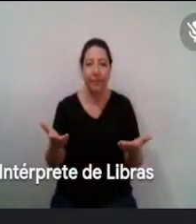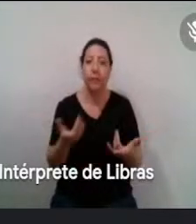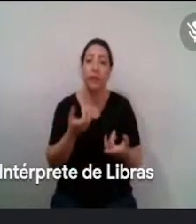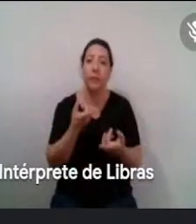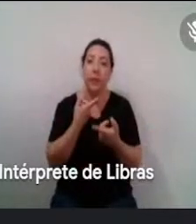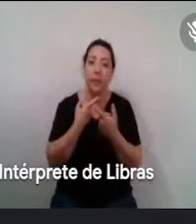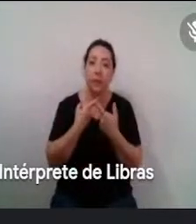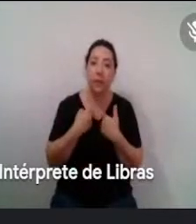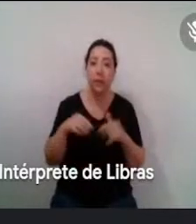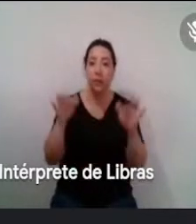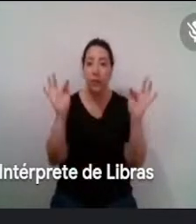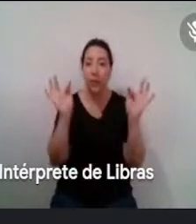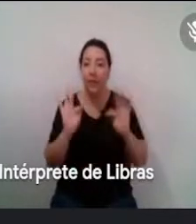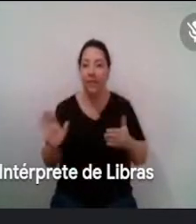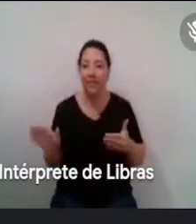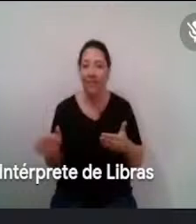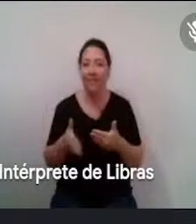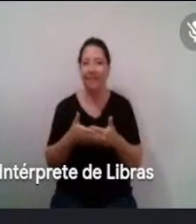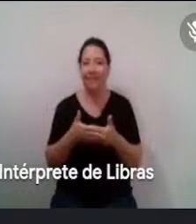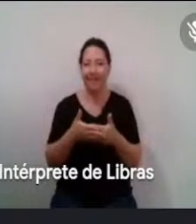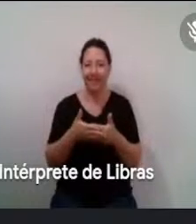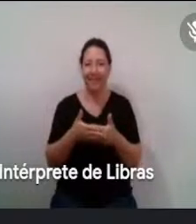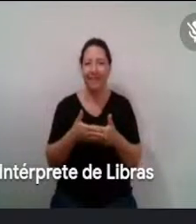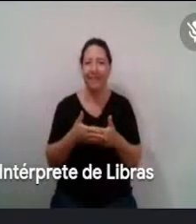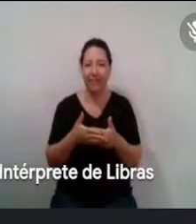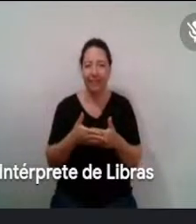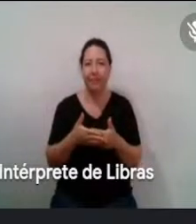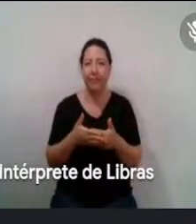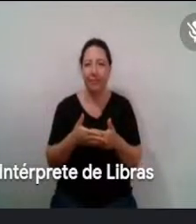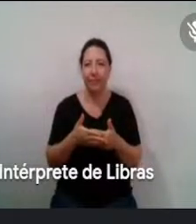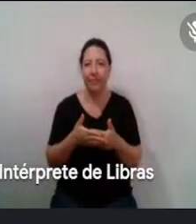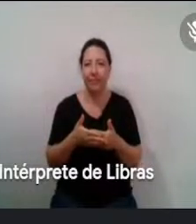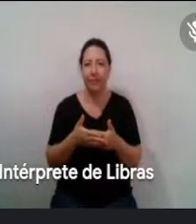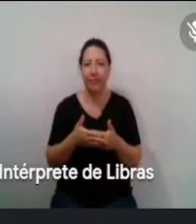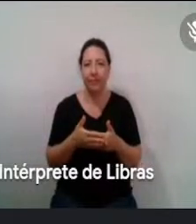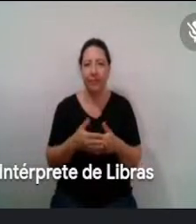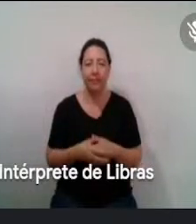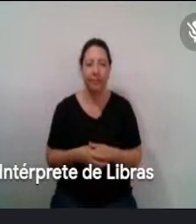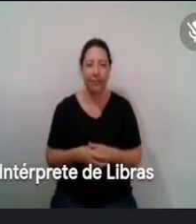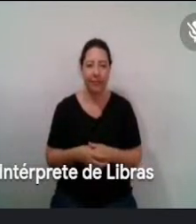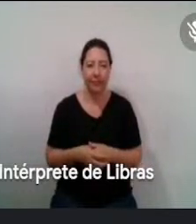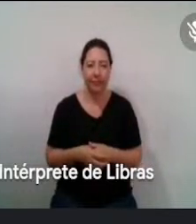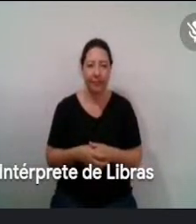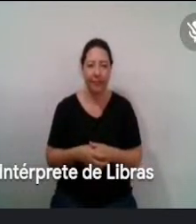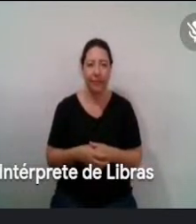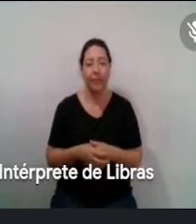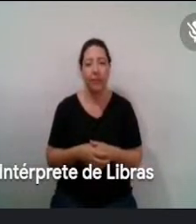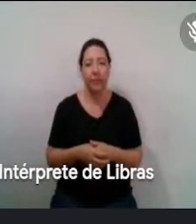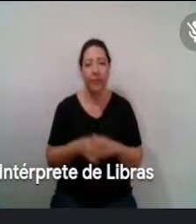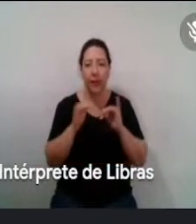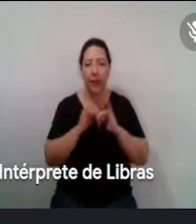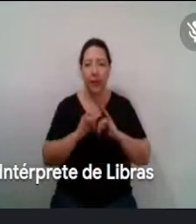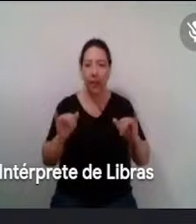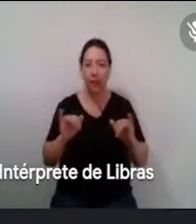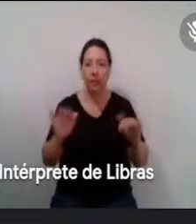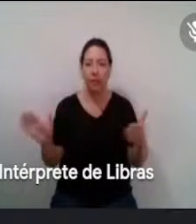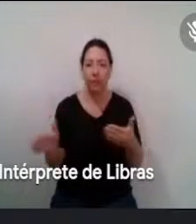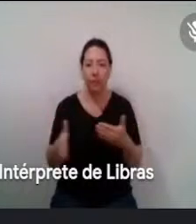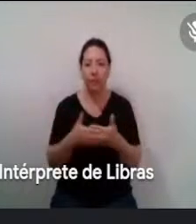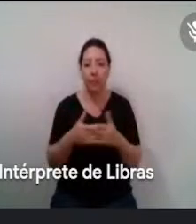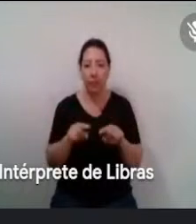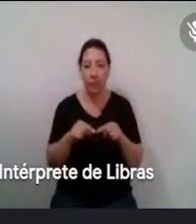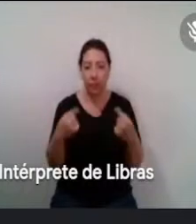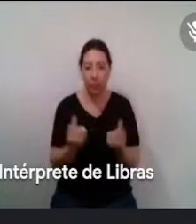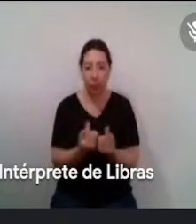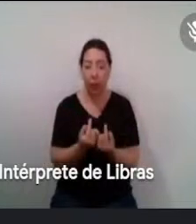feliz encerramento de mês, que o mês de fevereiro seja mais promissor, eu declaro encerrada a presente sessão,